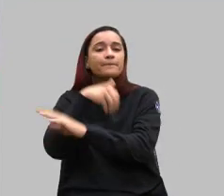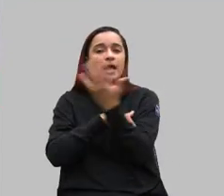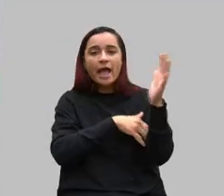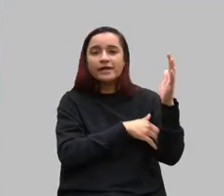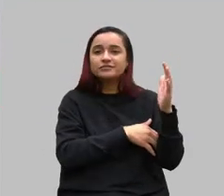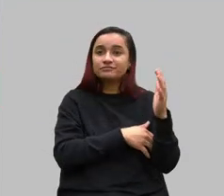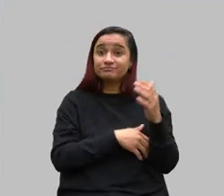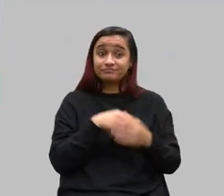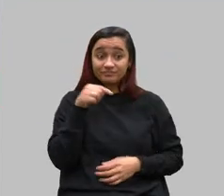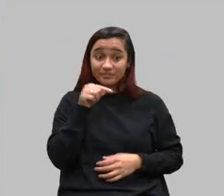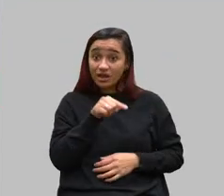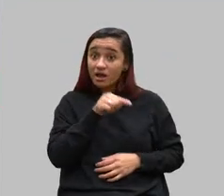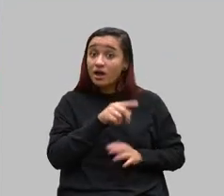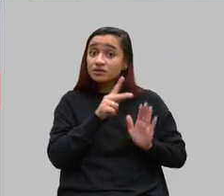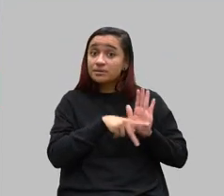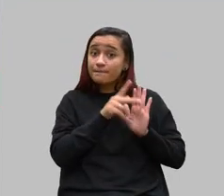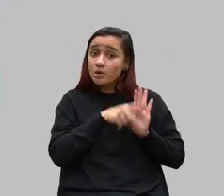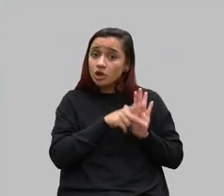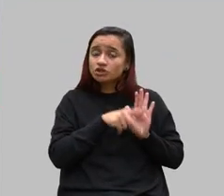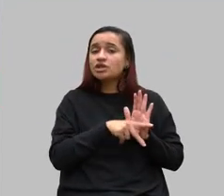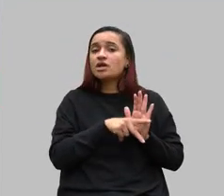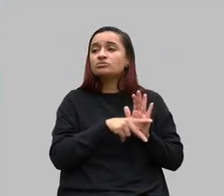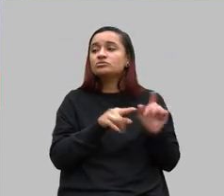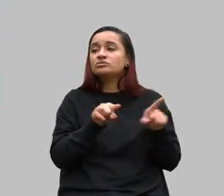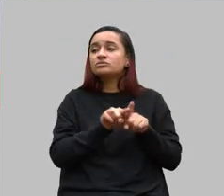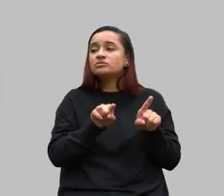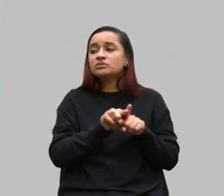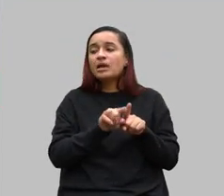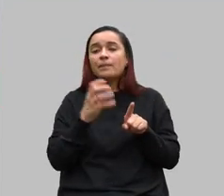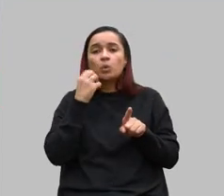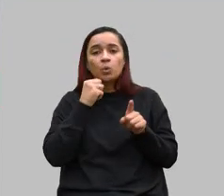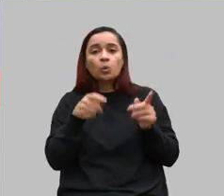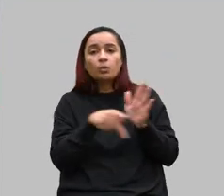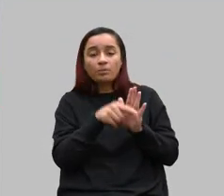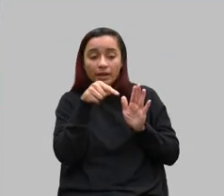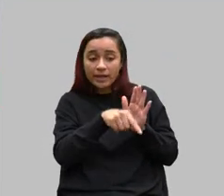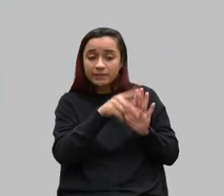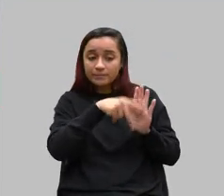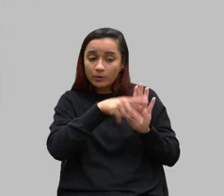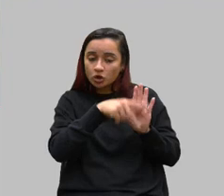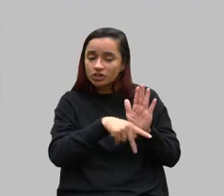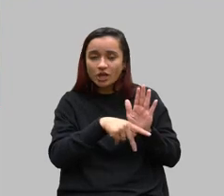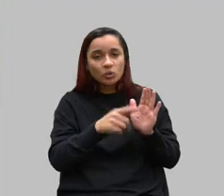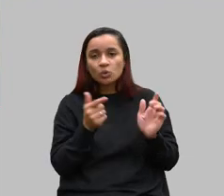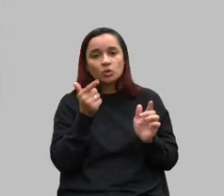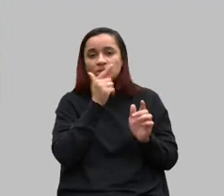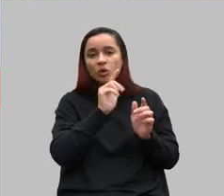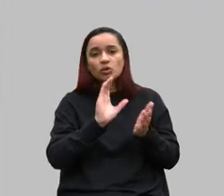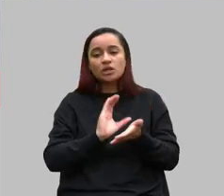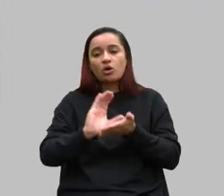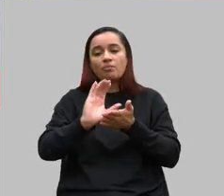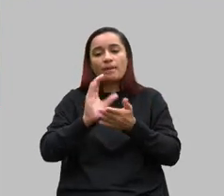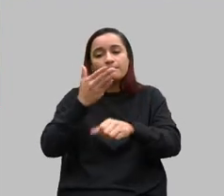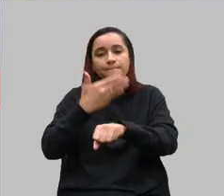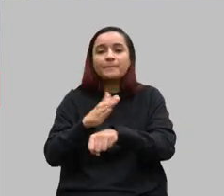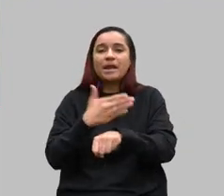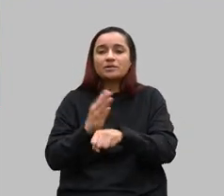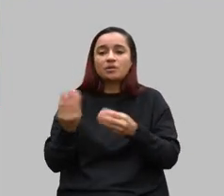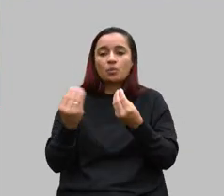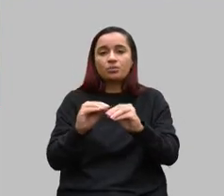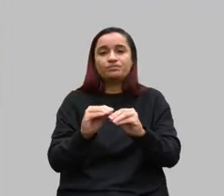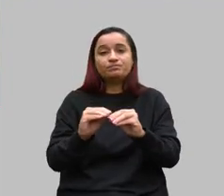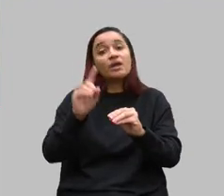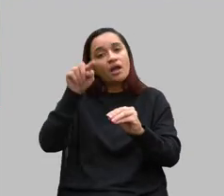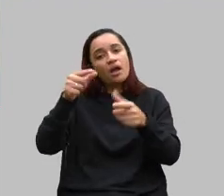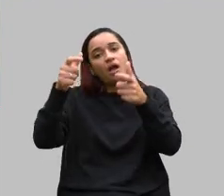projetos as receitas geradas por esses projetos muitas vezes não são suficientes para cobrir o custo de implantação e é aqui que entra o